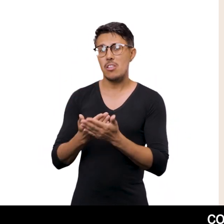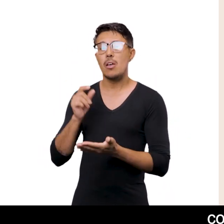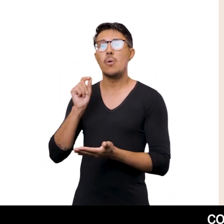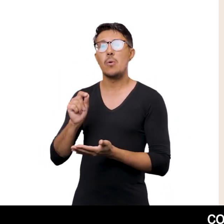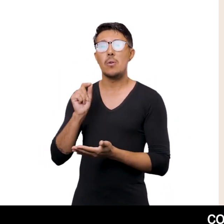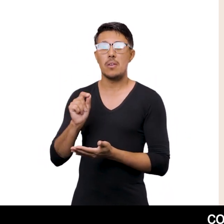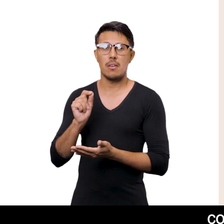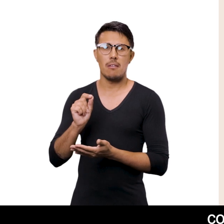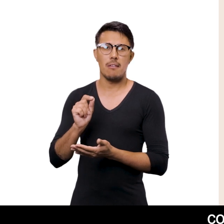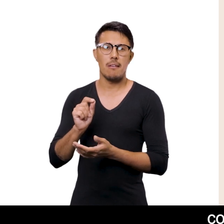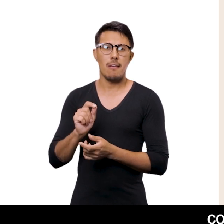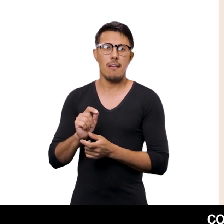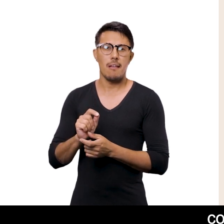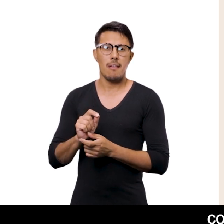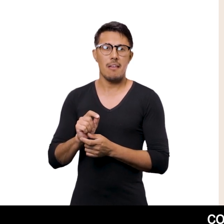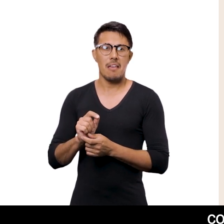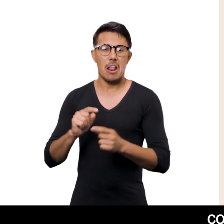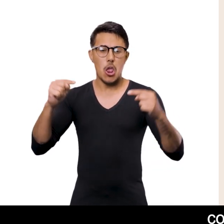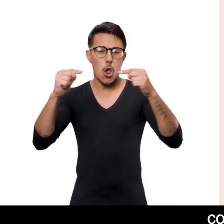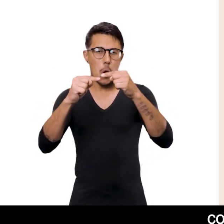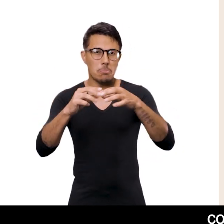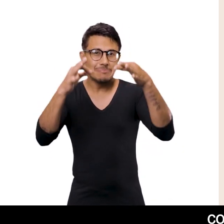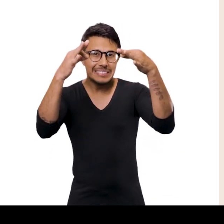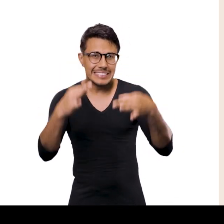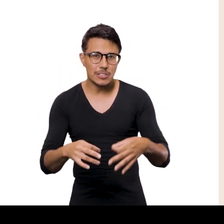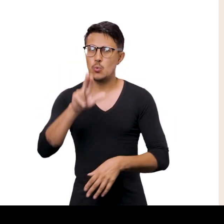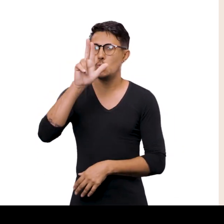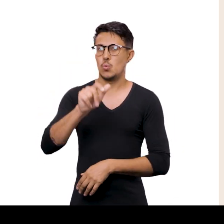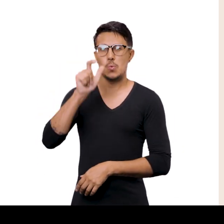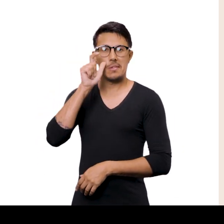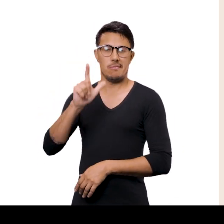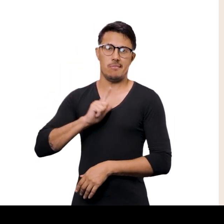que ele nunca teve a intenção de ser coerente.